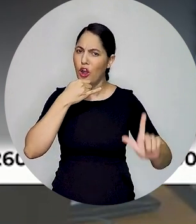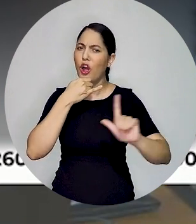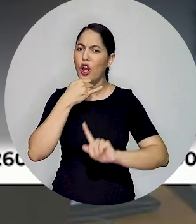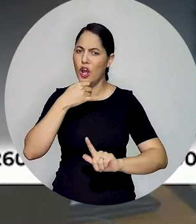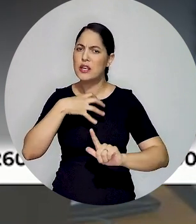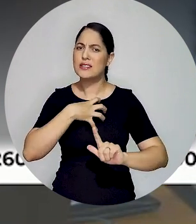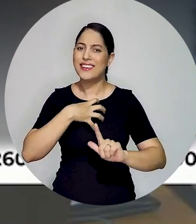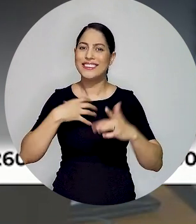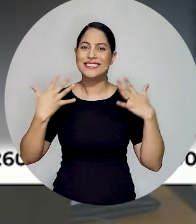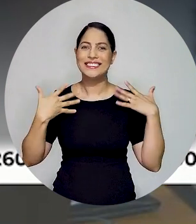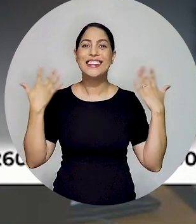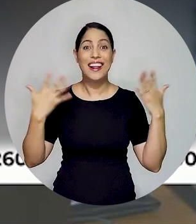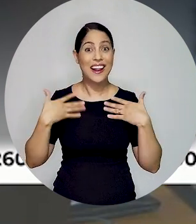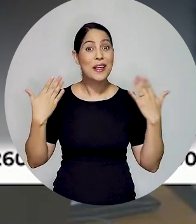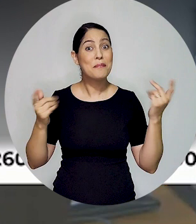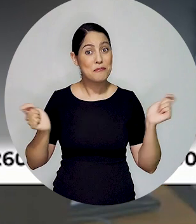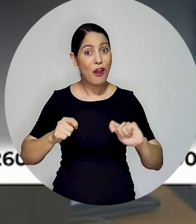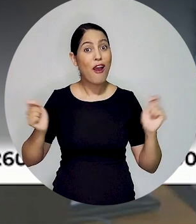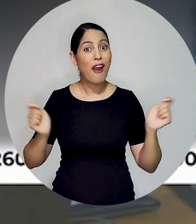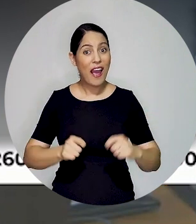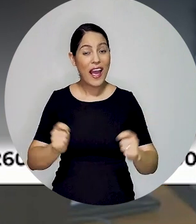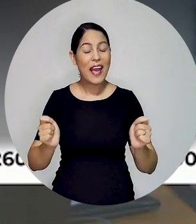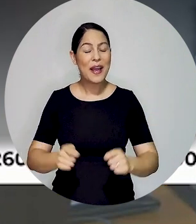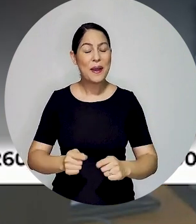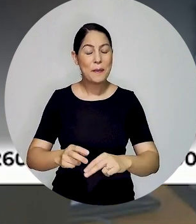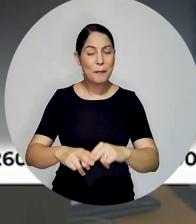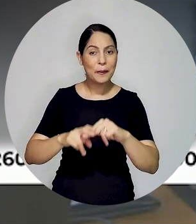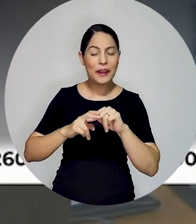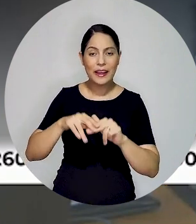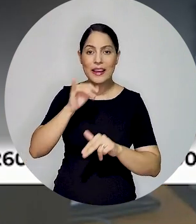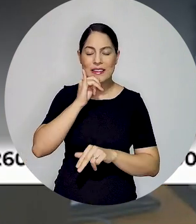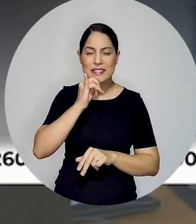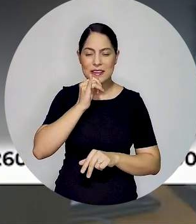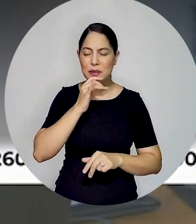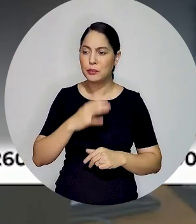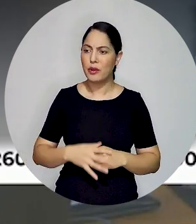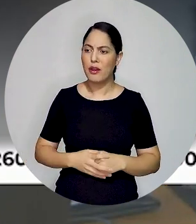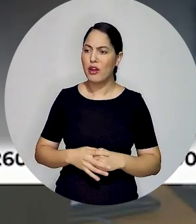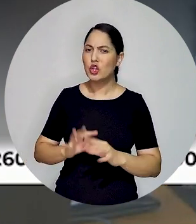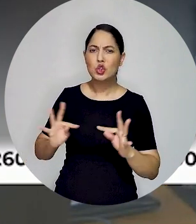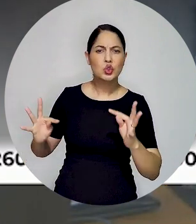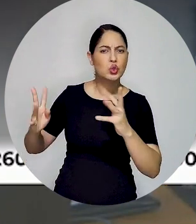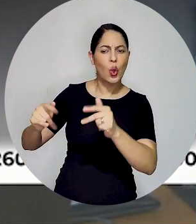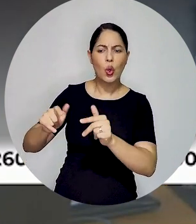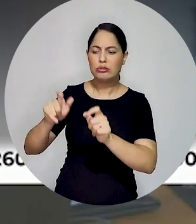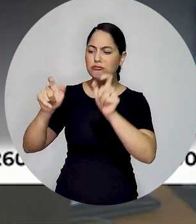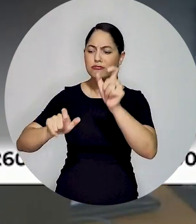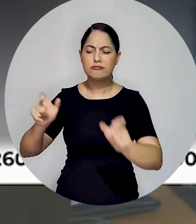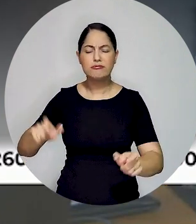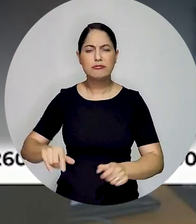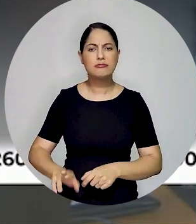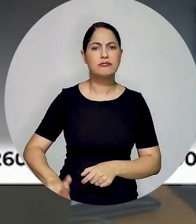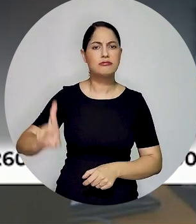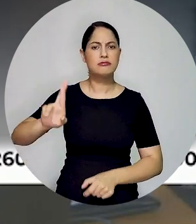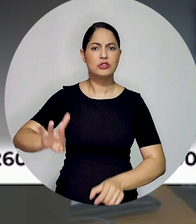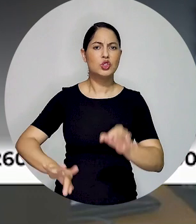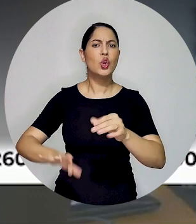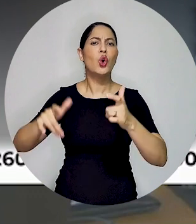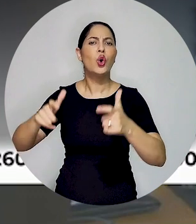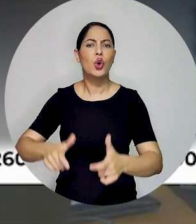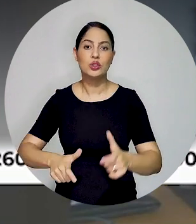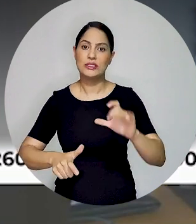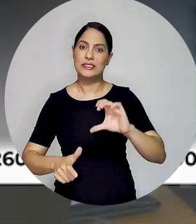vezes tristezas, mas também podemos ter alegrias. Quando testemunhamos aqui todas